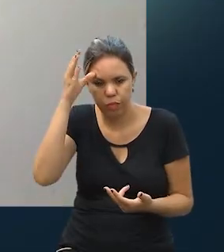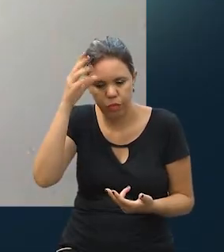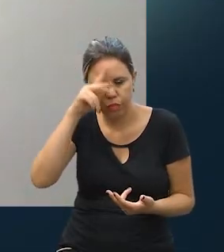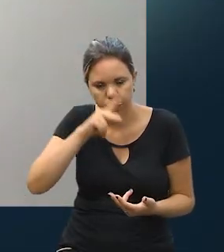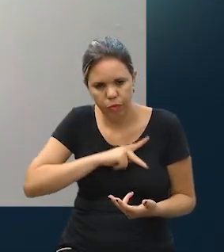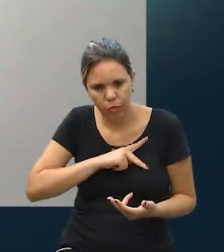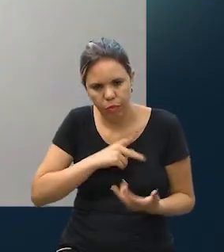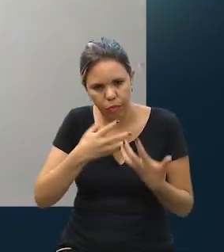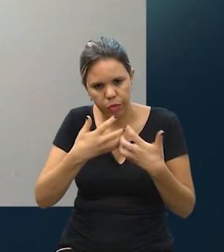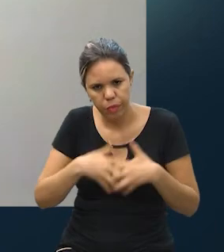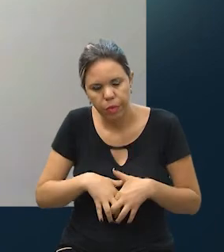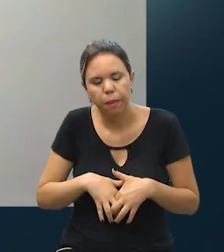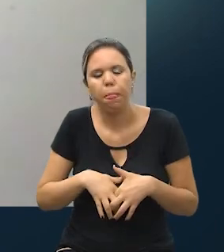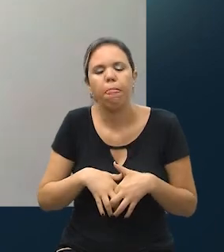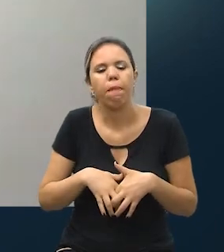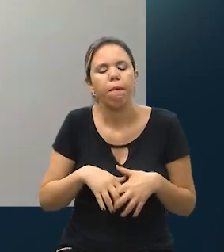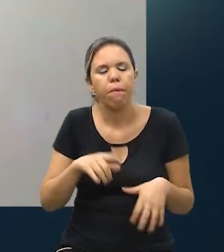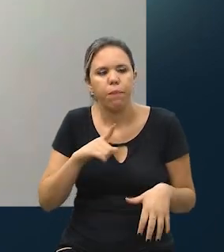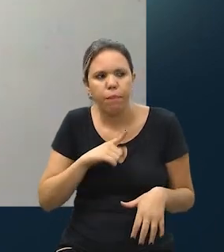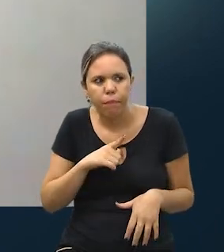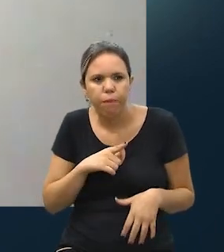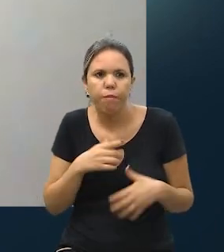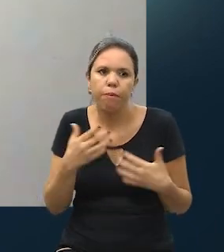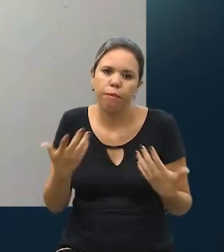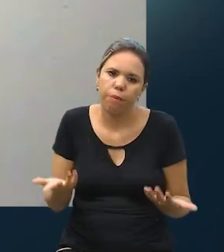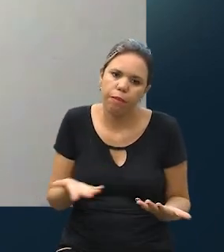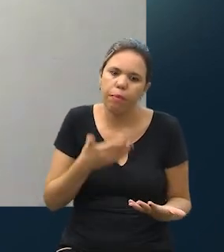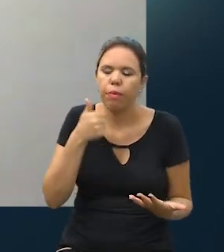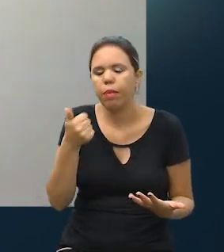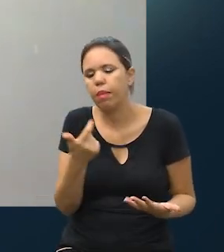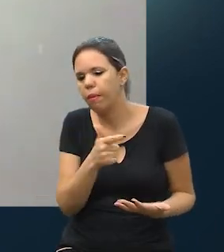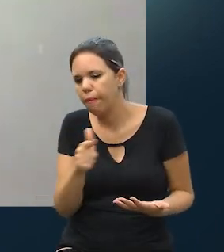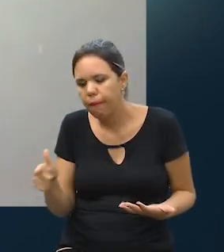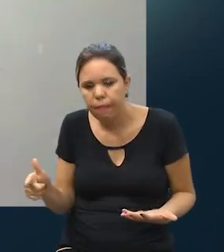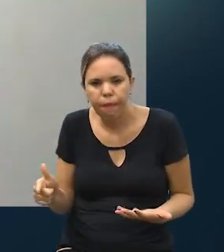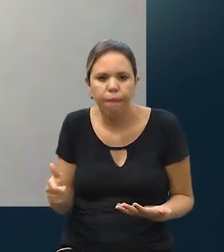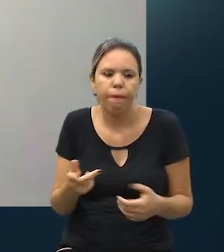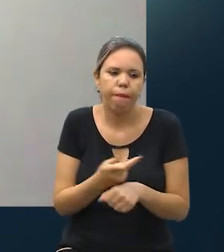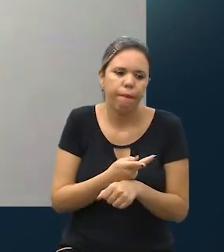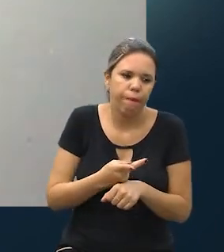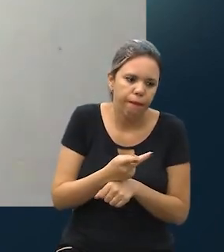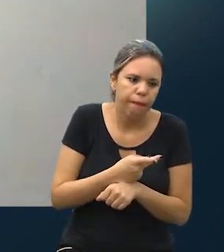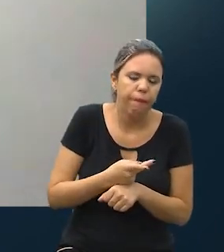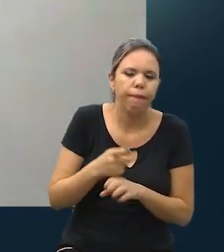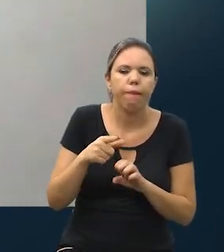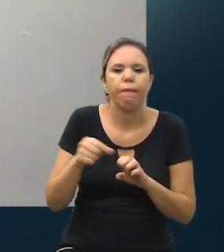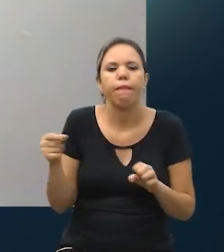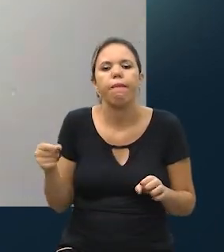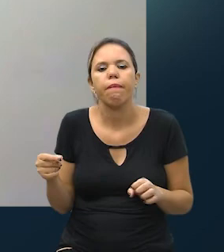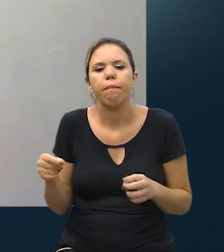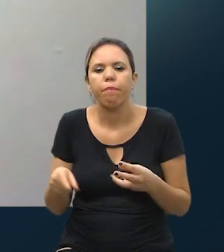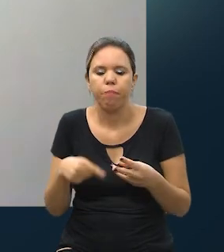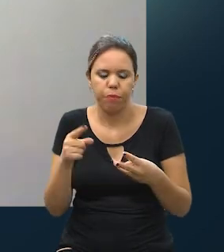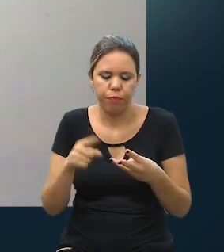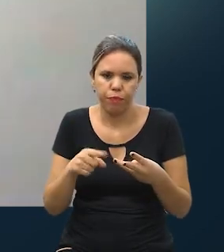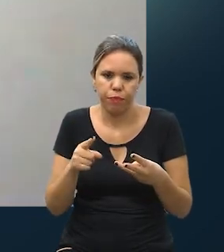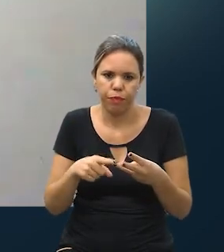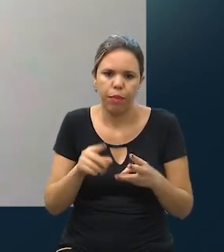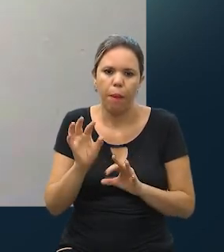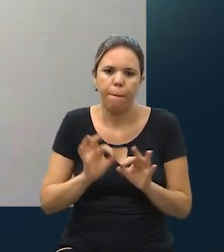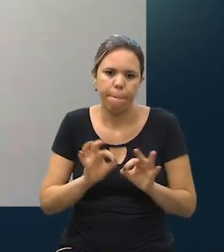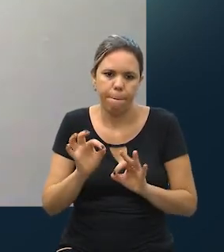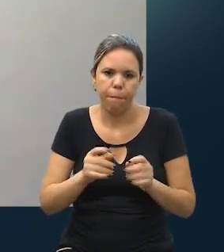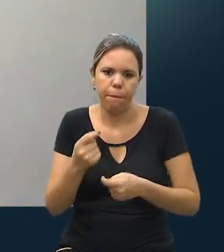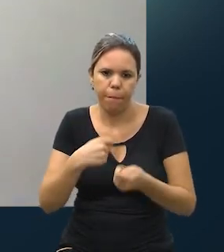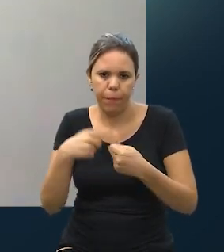né? Fazer uma reflexão. O que eu tenho, aprimora. O que eu não tenho, vou buscar aprender. Terceiro, planeje o